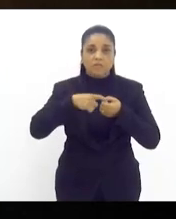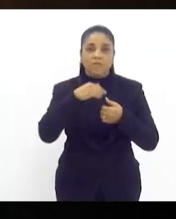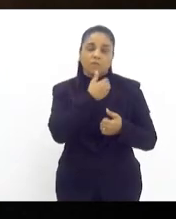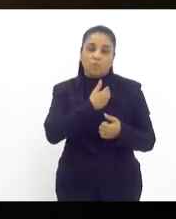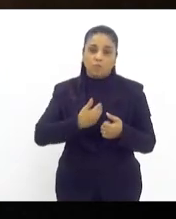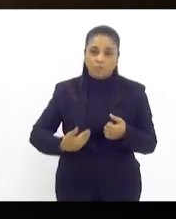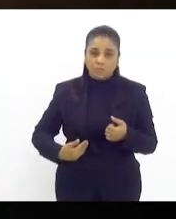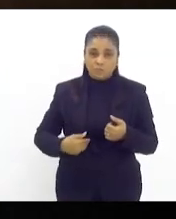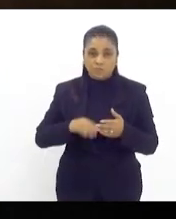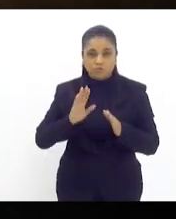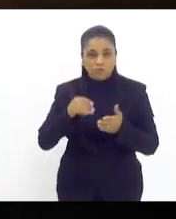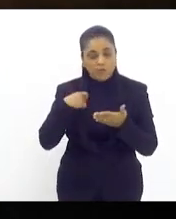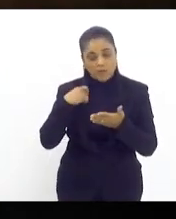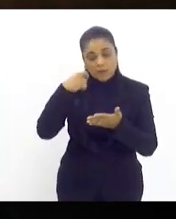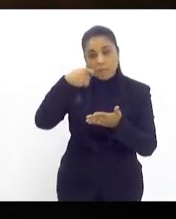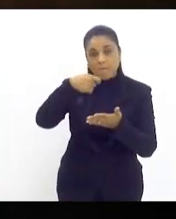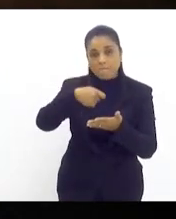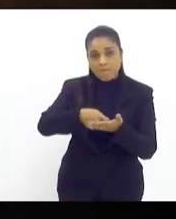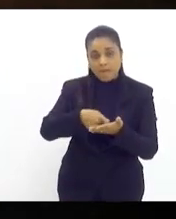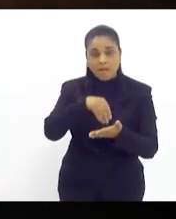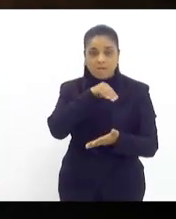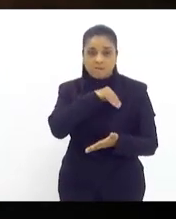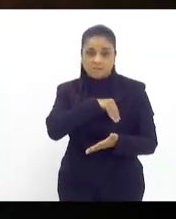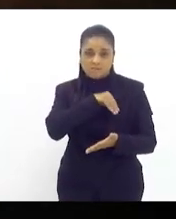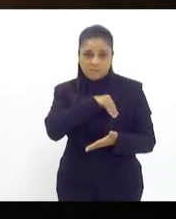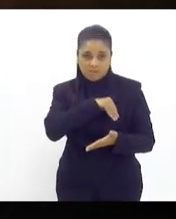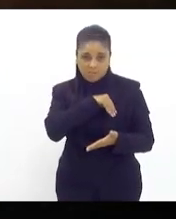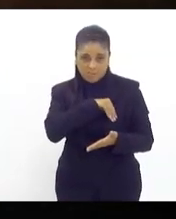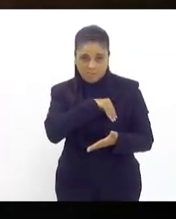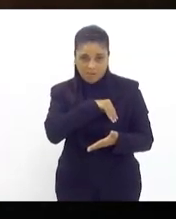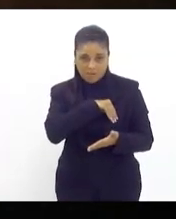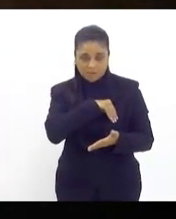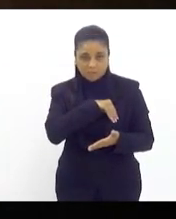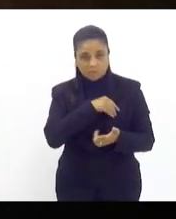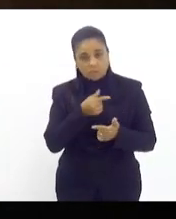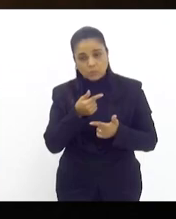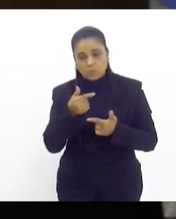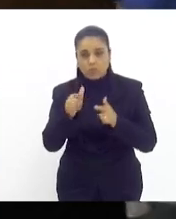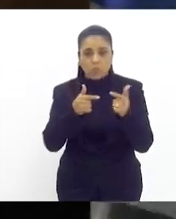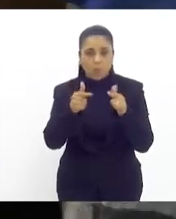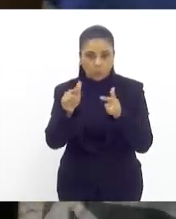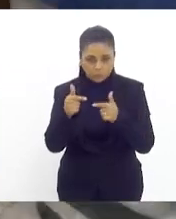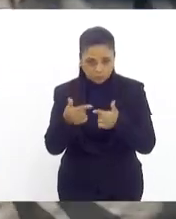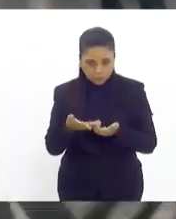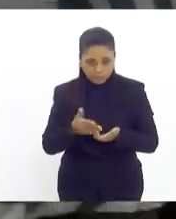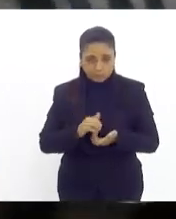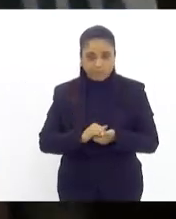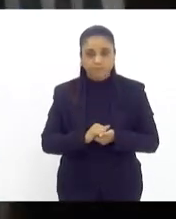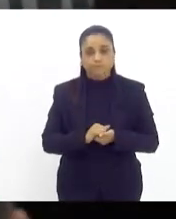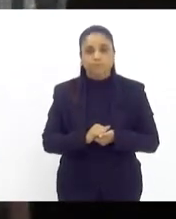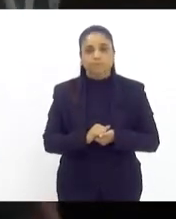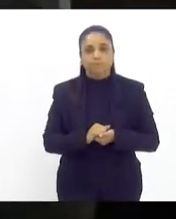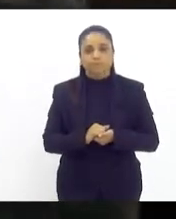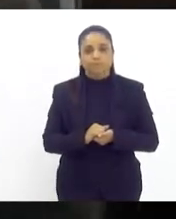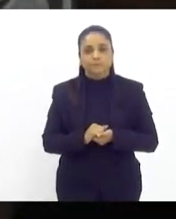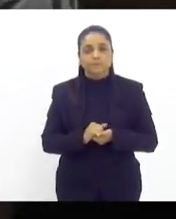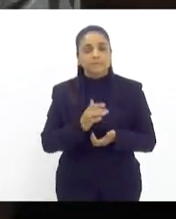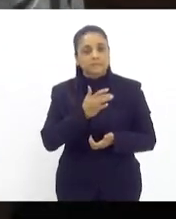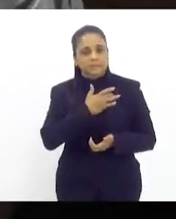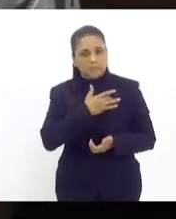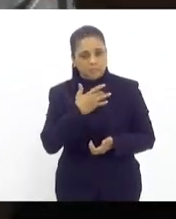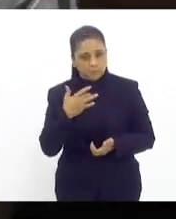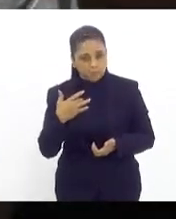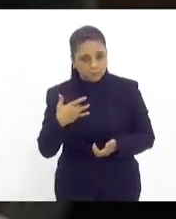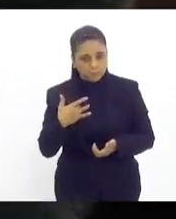para o pagamento de salários e outros benefícios como o da saúde